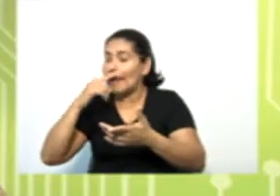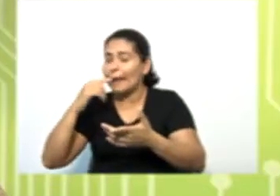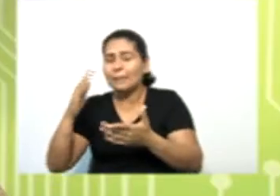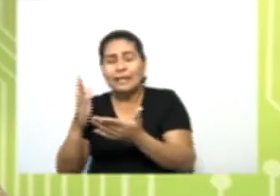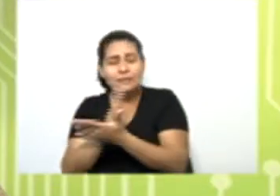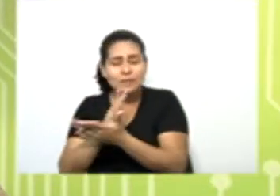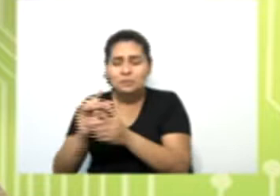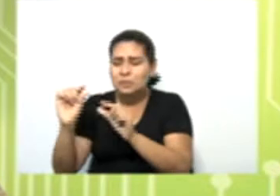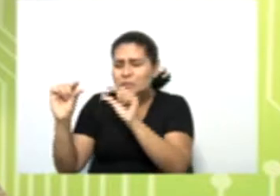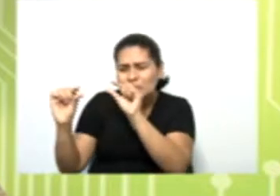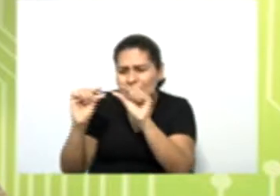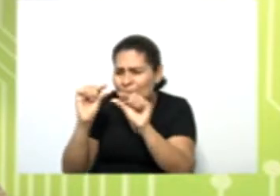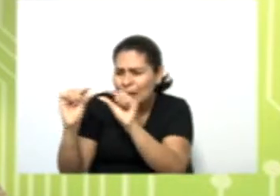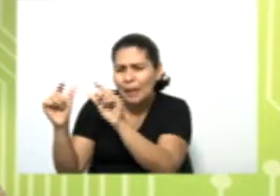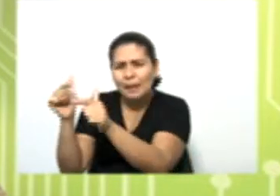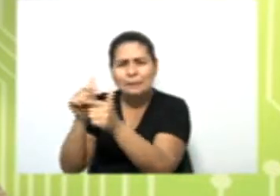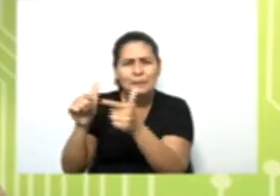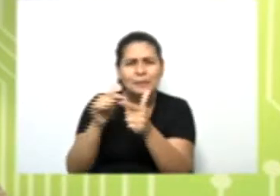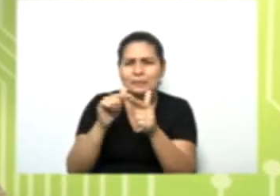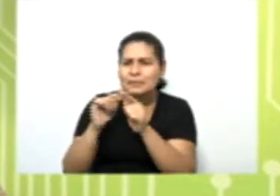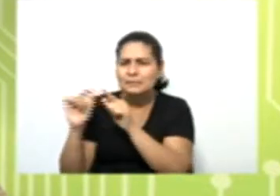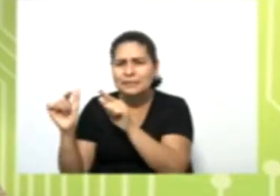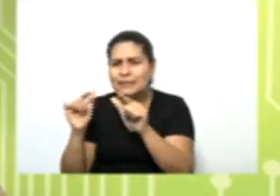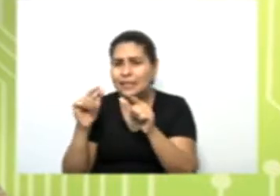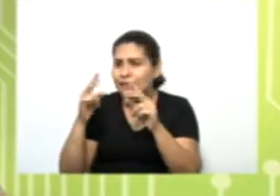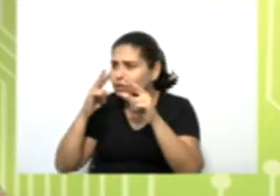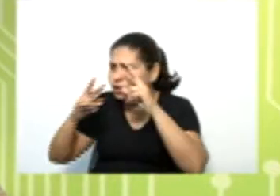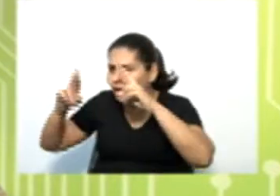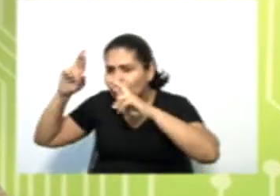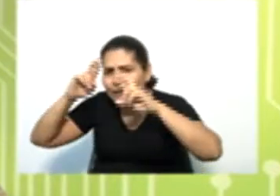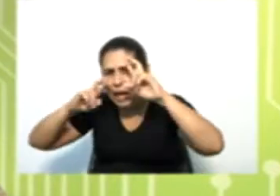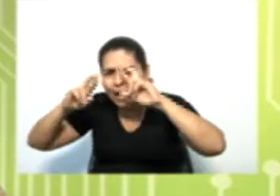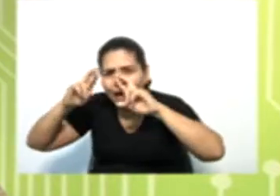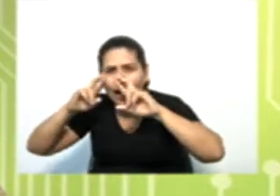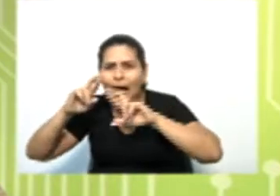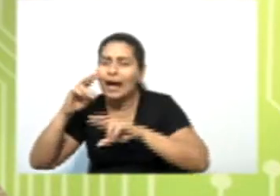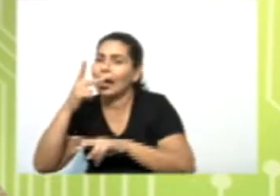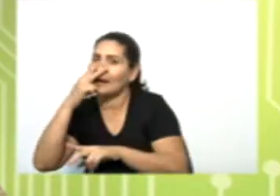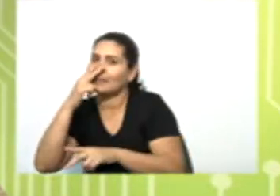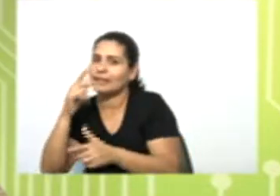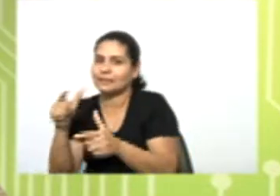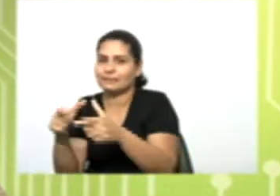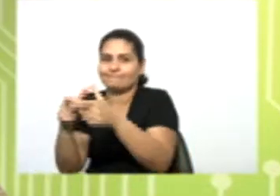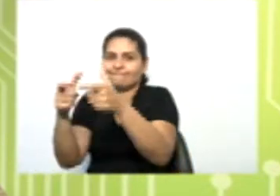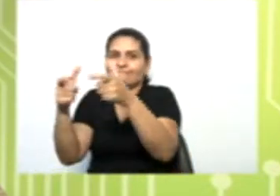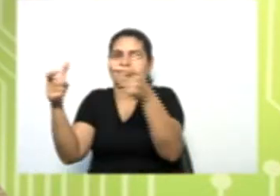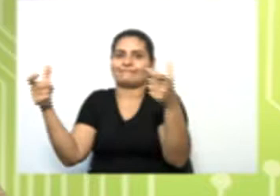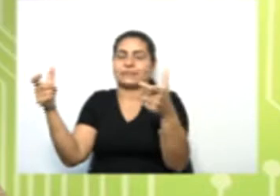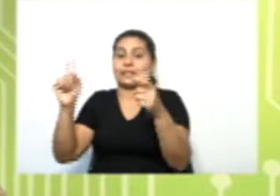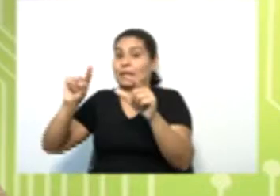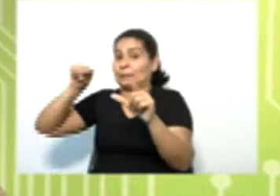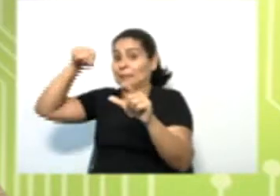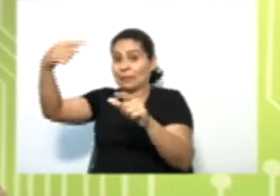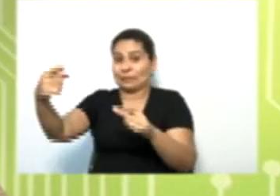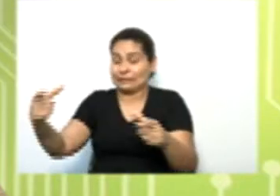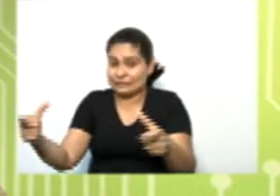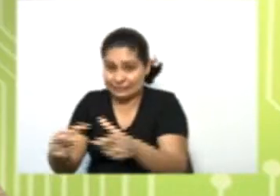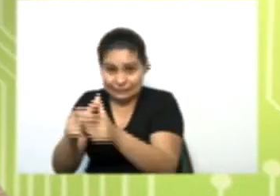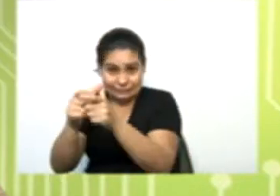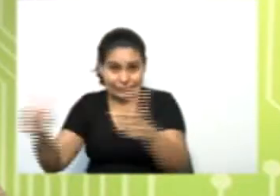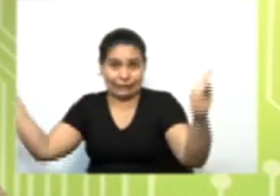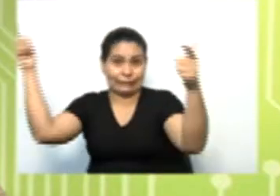pequenas situaçõezinhas, pequena falta de observação, a gente não vê um conflito crescendo, né? E só vai ver quando ele está lá na